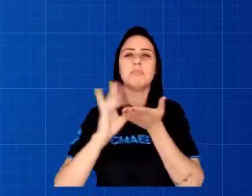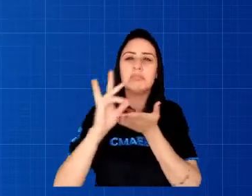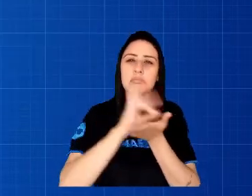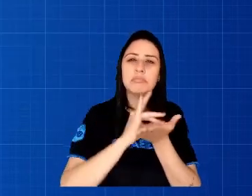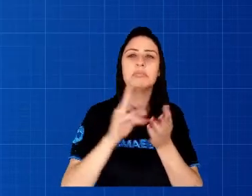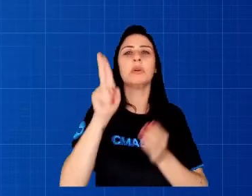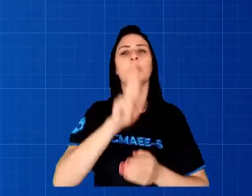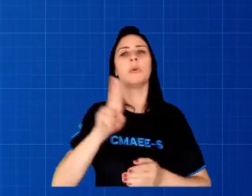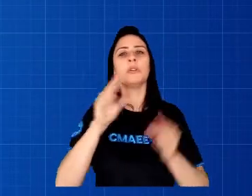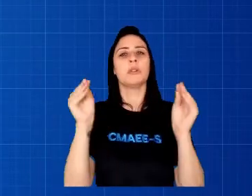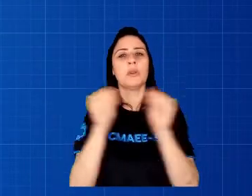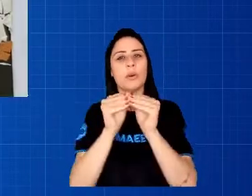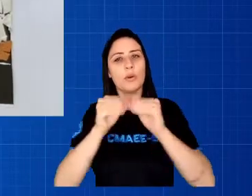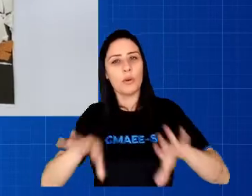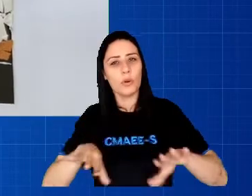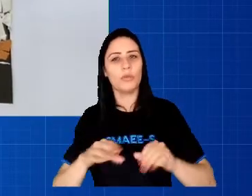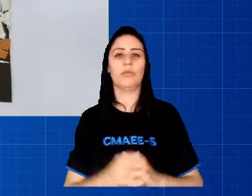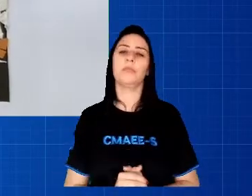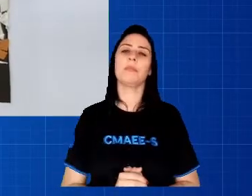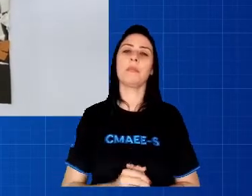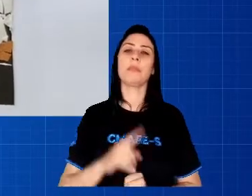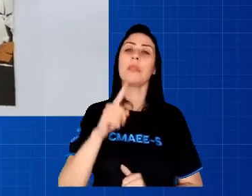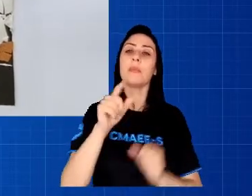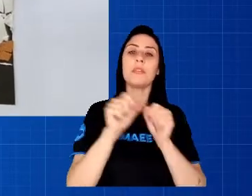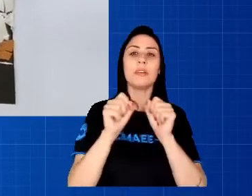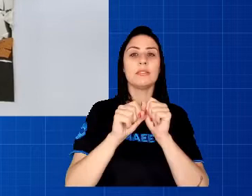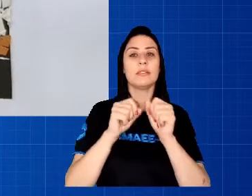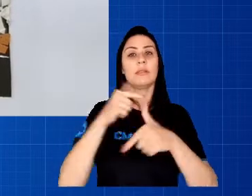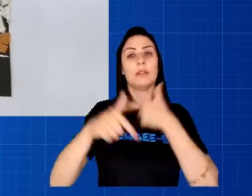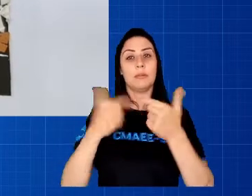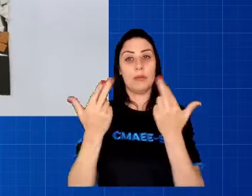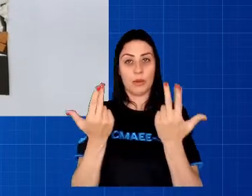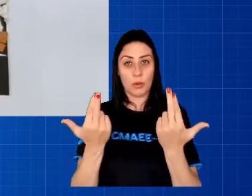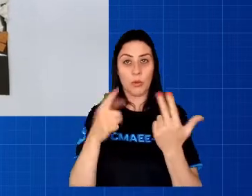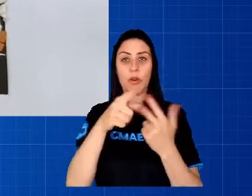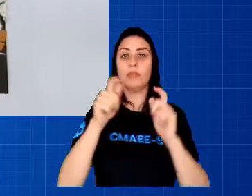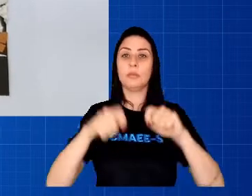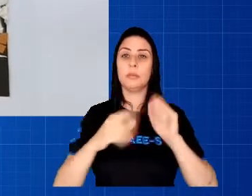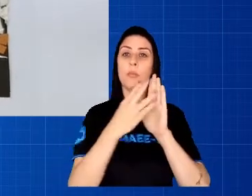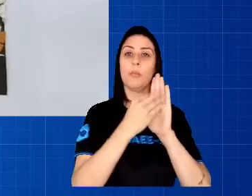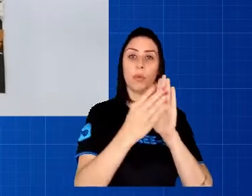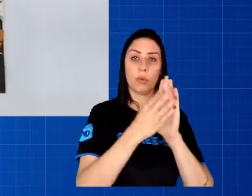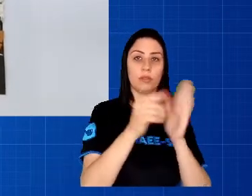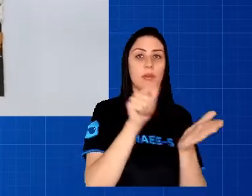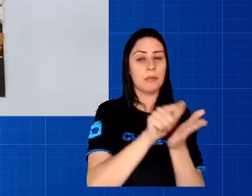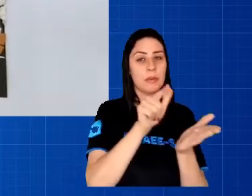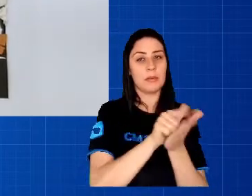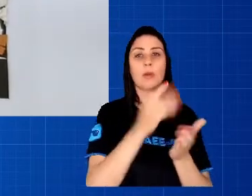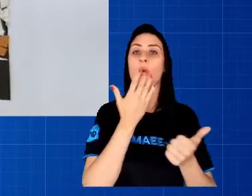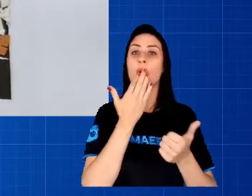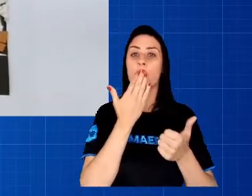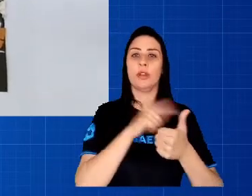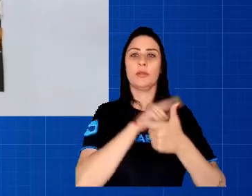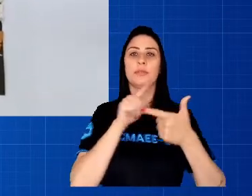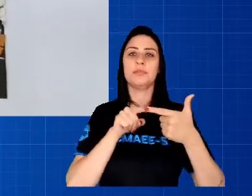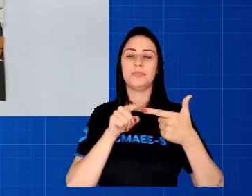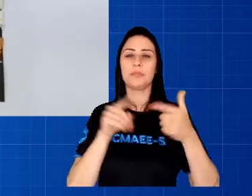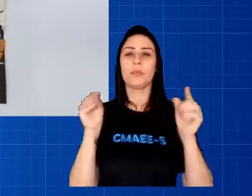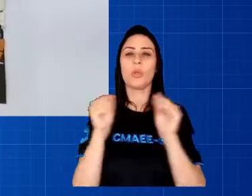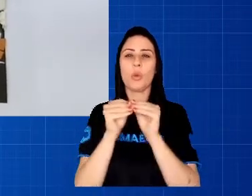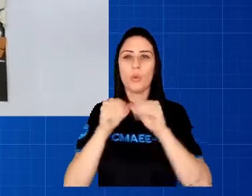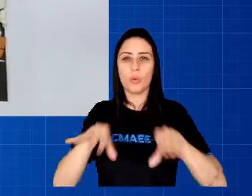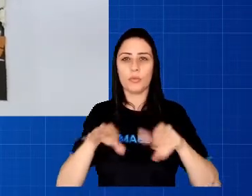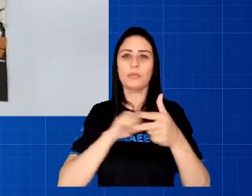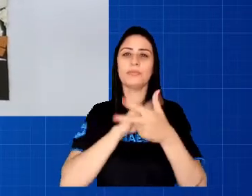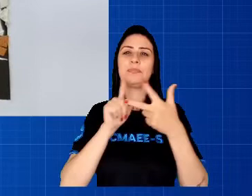ovo. Para produzir um trabalho parecido com esse, você vai precisar do modelo em papel colorido, cascas